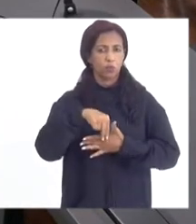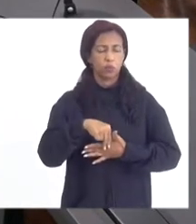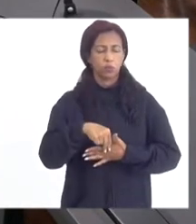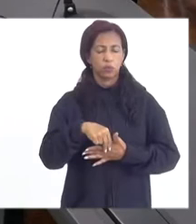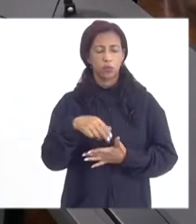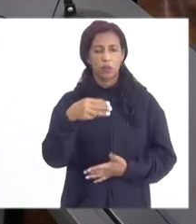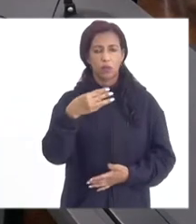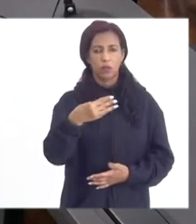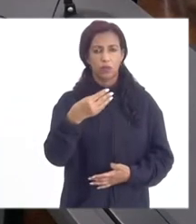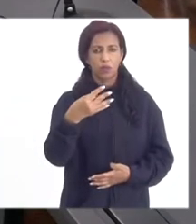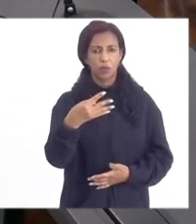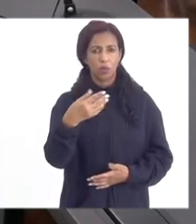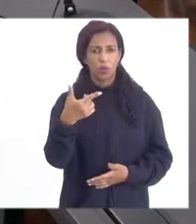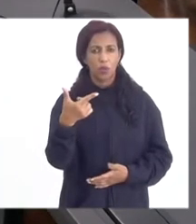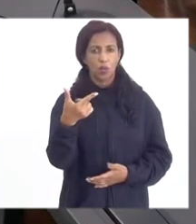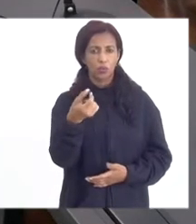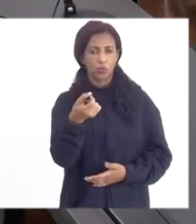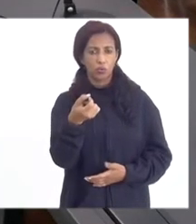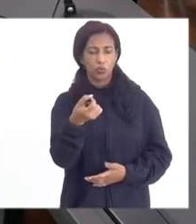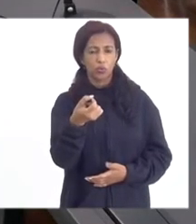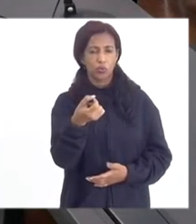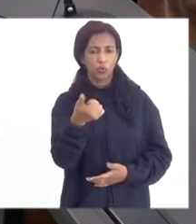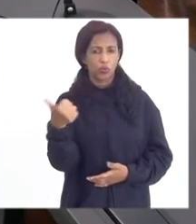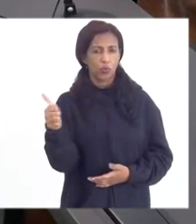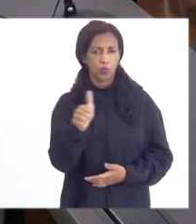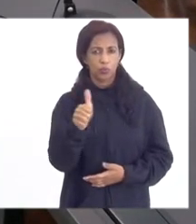de lei 34/2011.